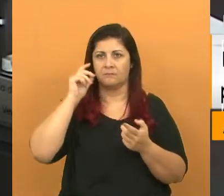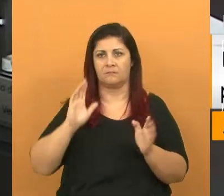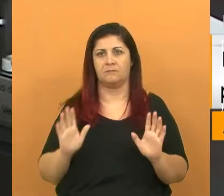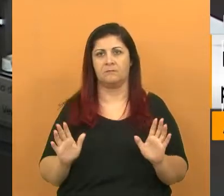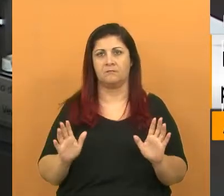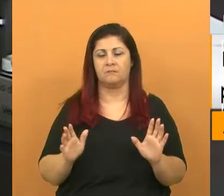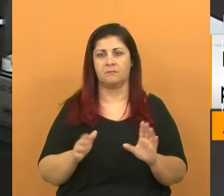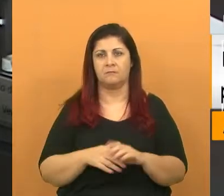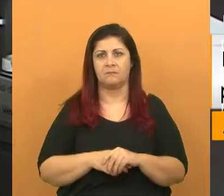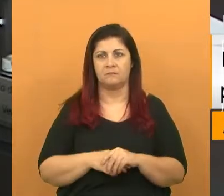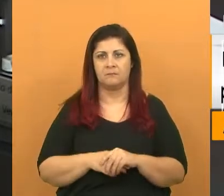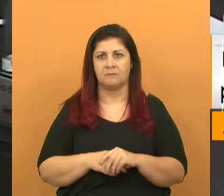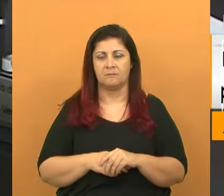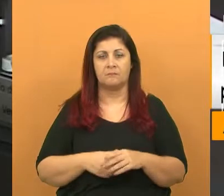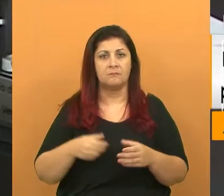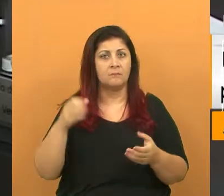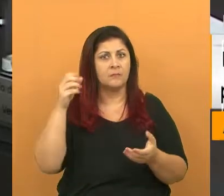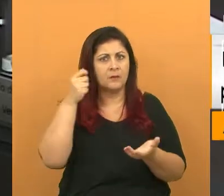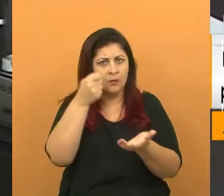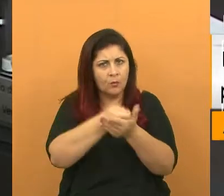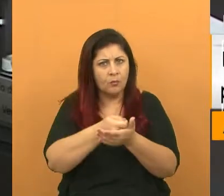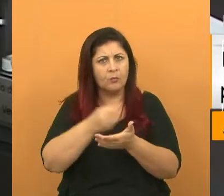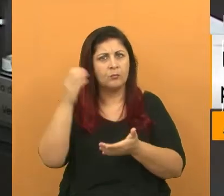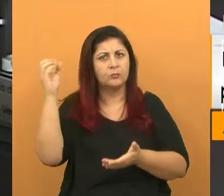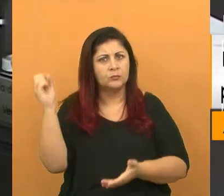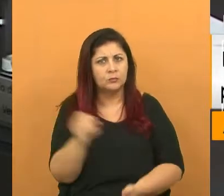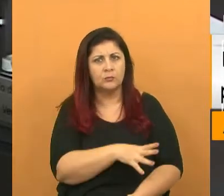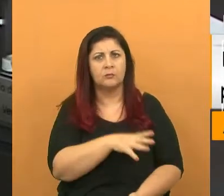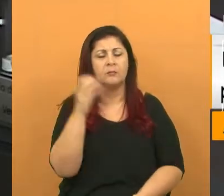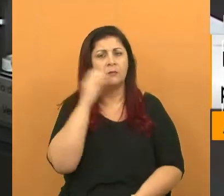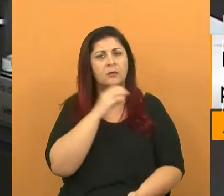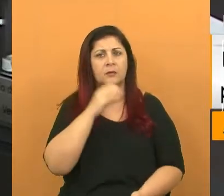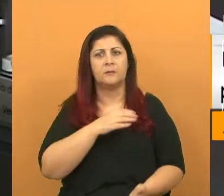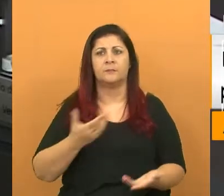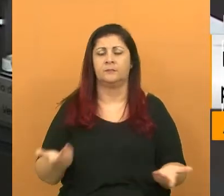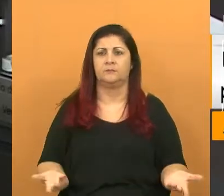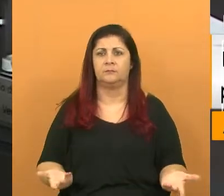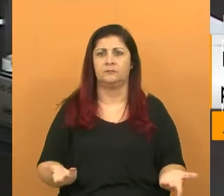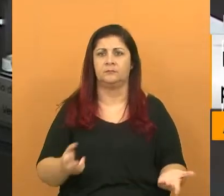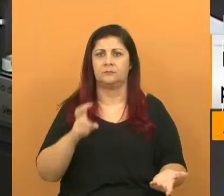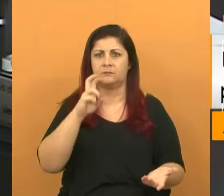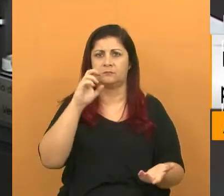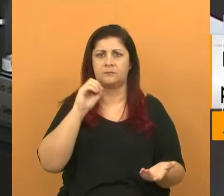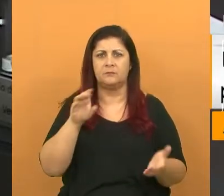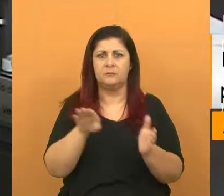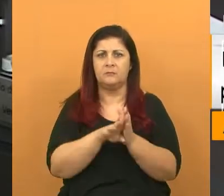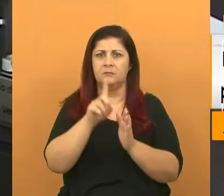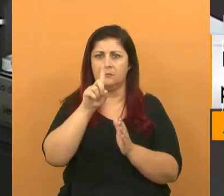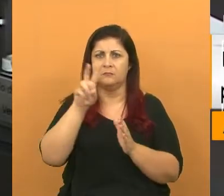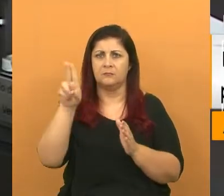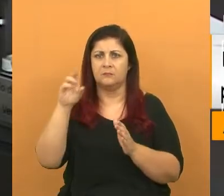lá, vamos comprar urgente um aparelho desse novo, entre 50 a 120 mil